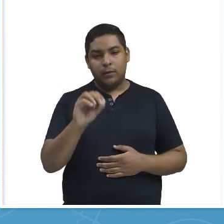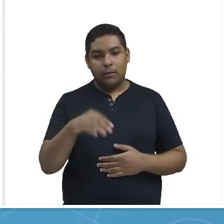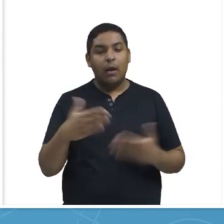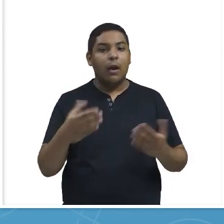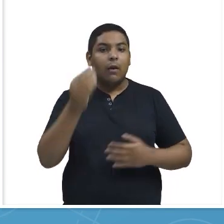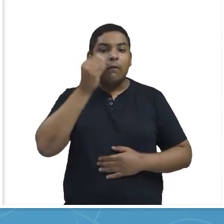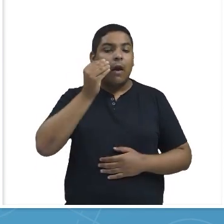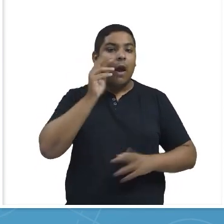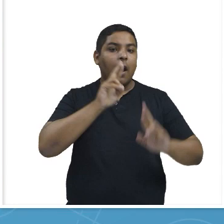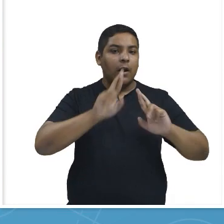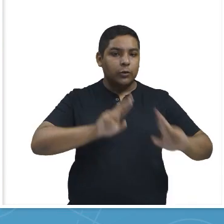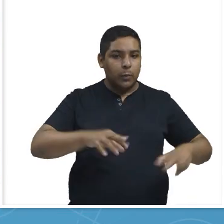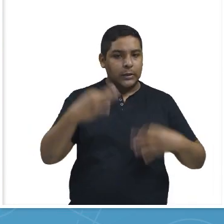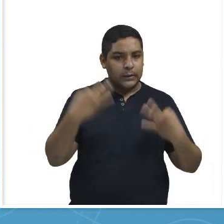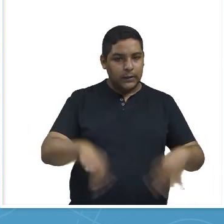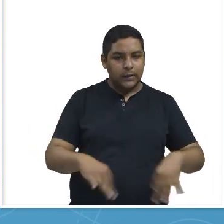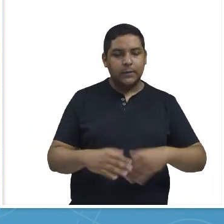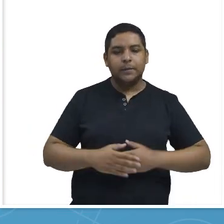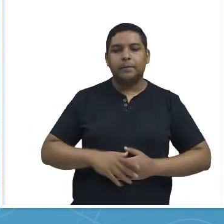conferida nas nossas respostas, vamos lá.